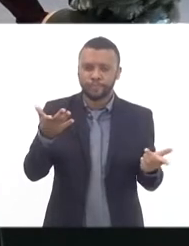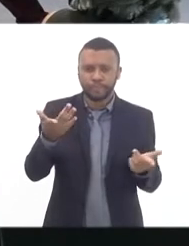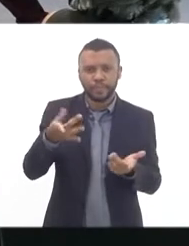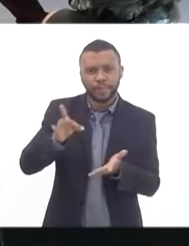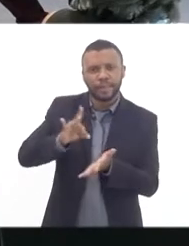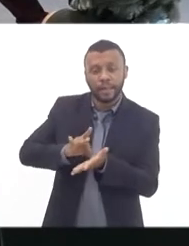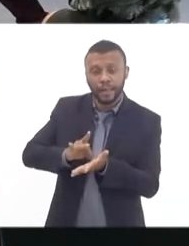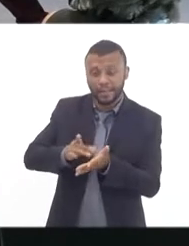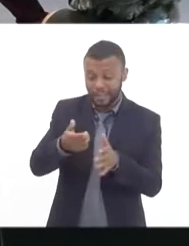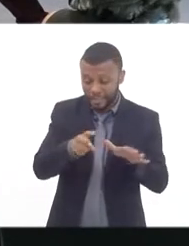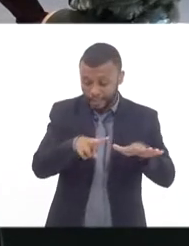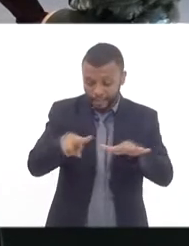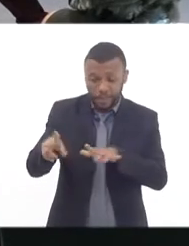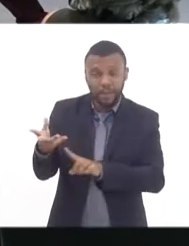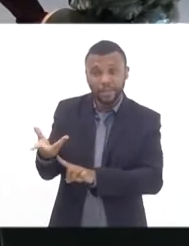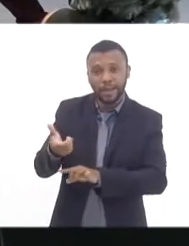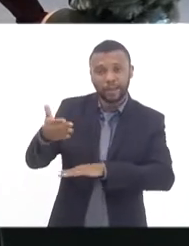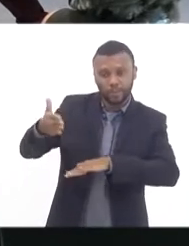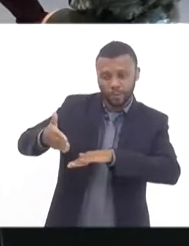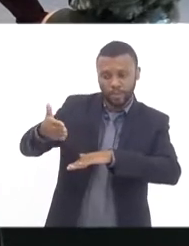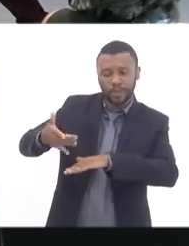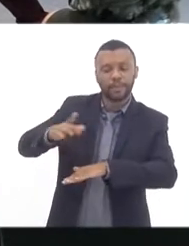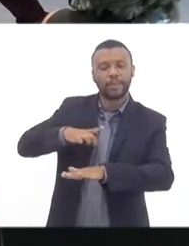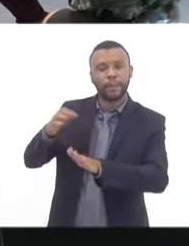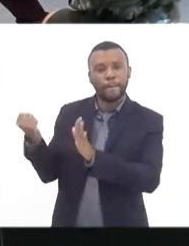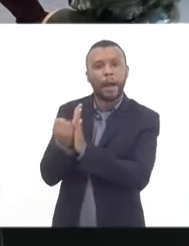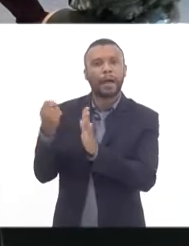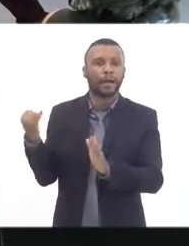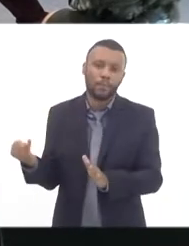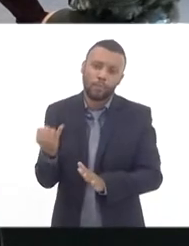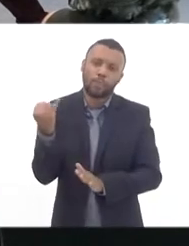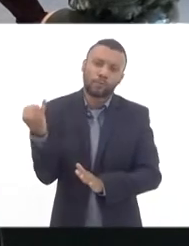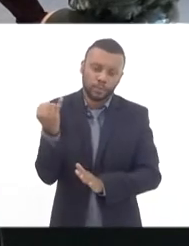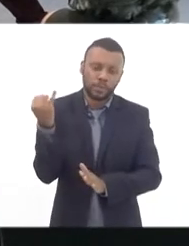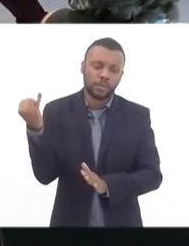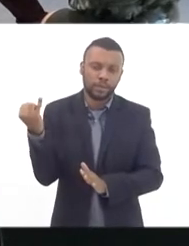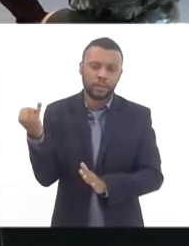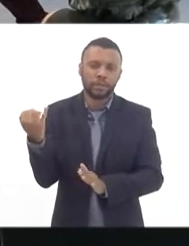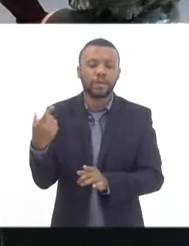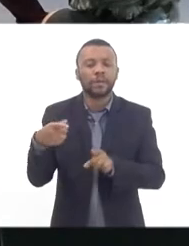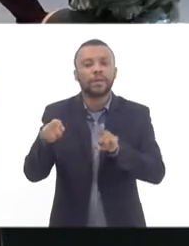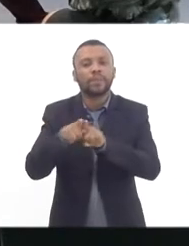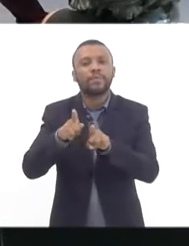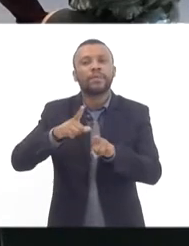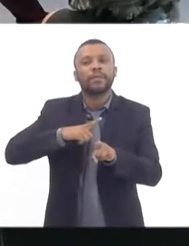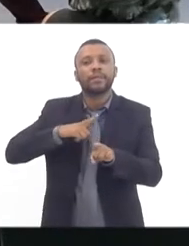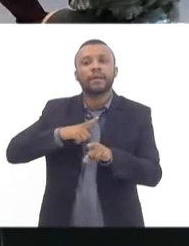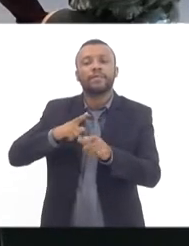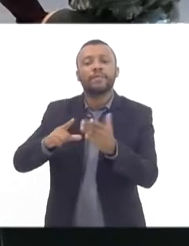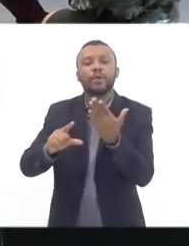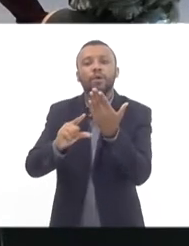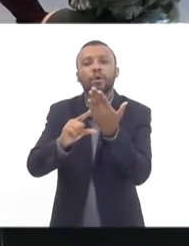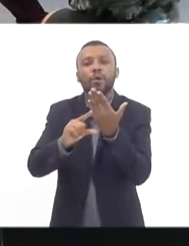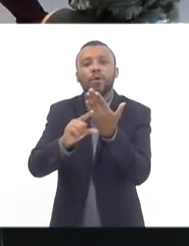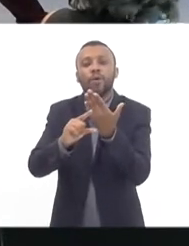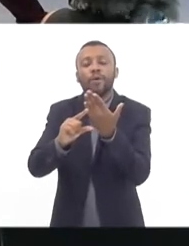grande. Mas também tem, faltou incluir,